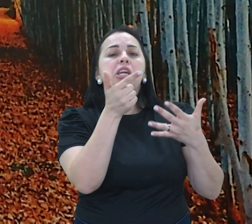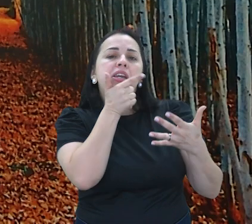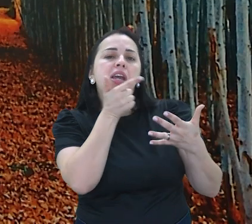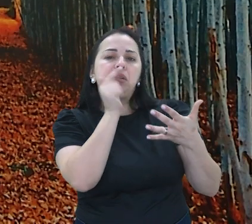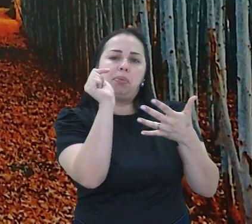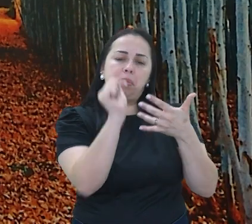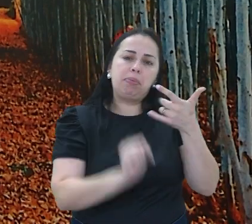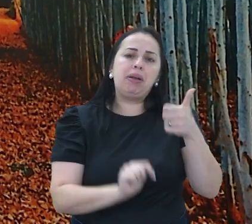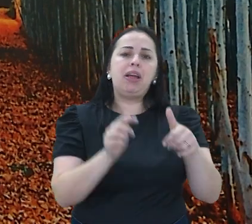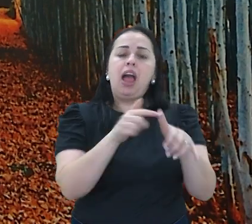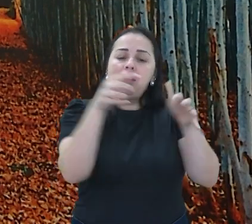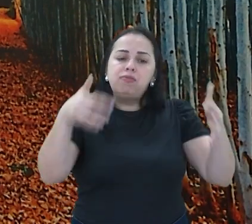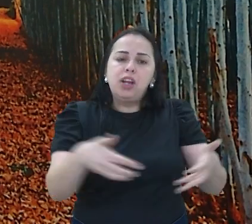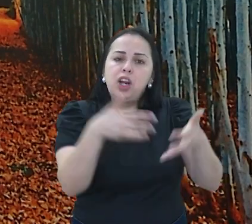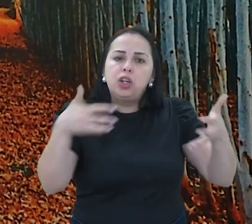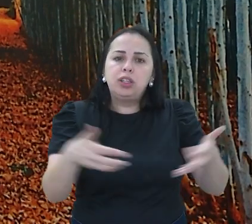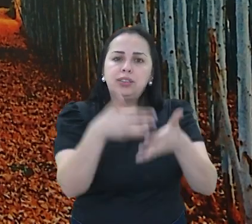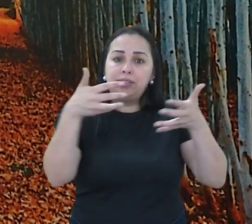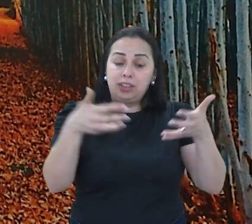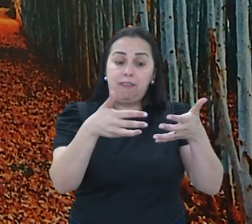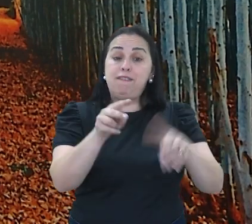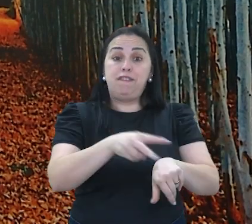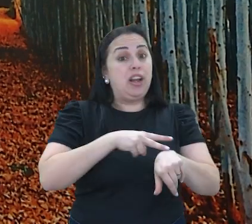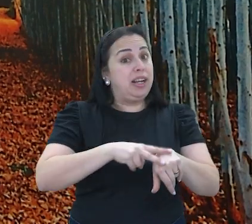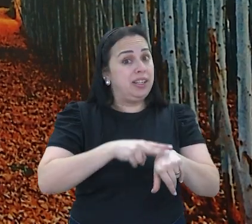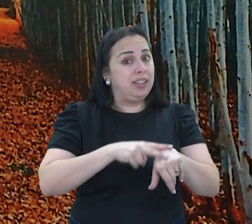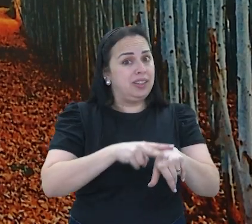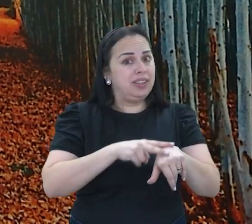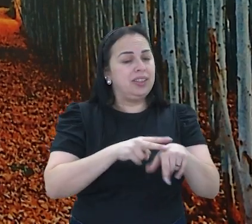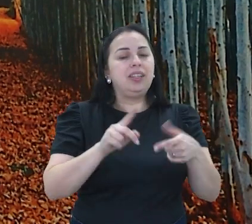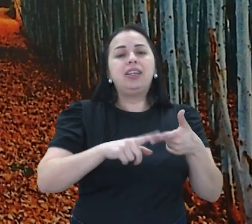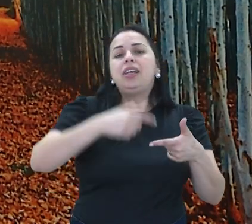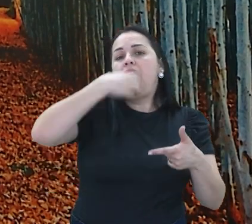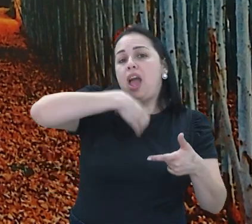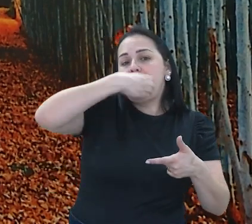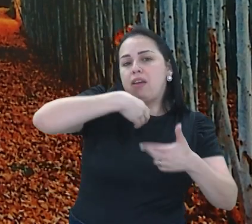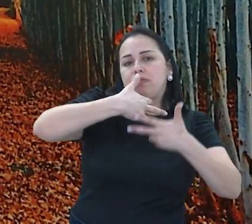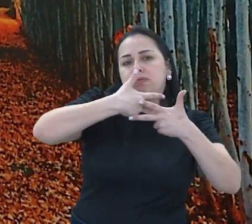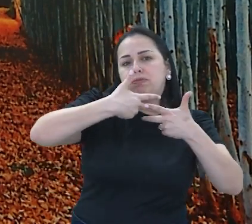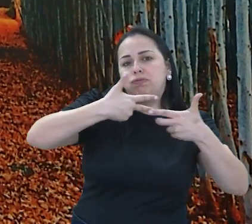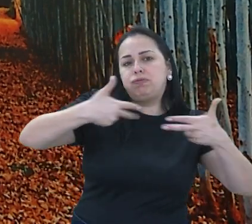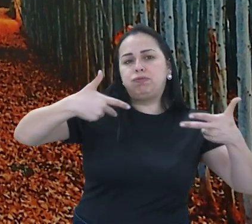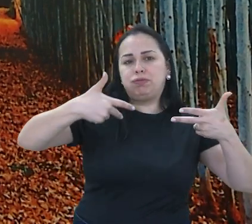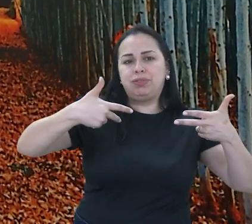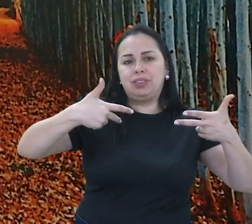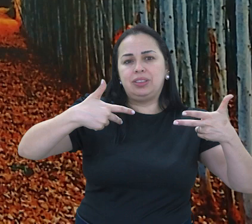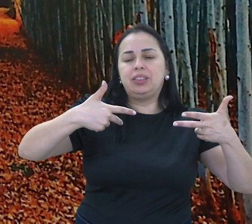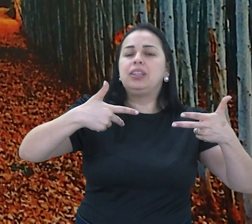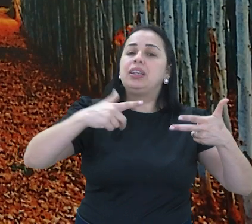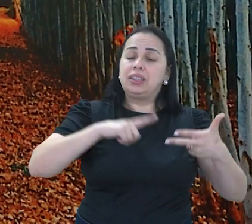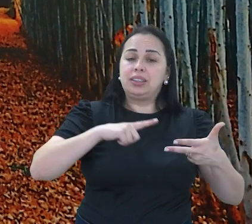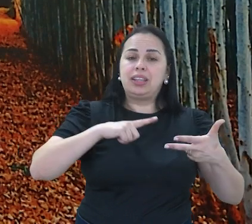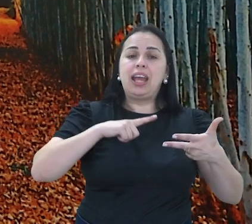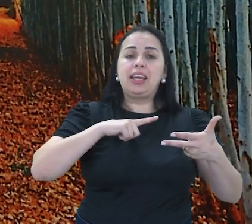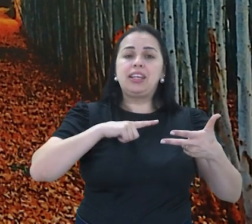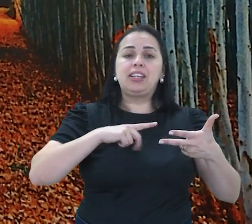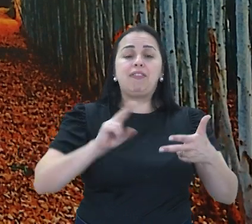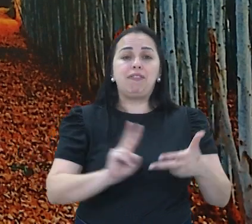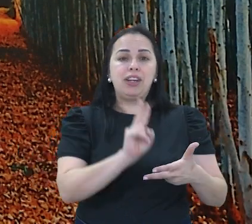leite, derivados do leite, as verduras, folhas verdes e as frutas ricas